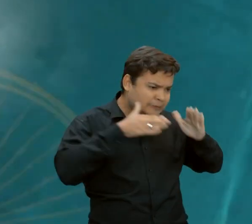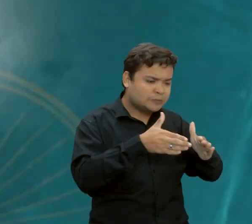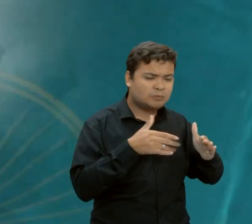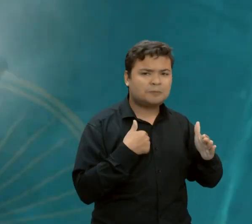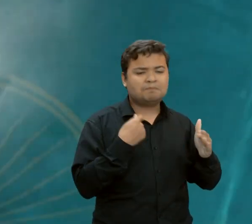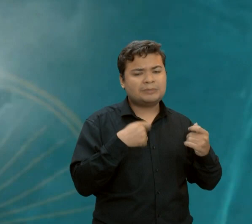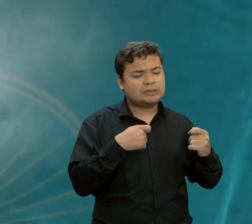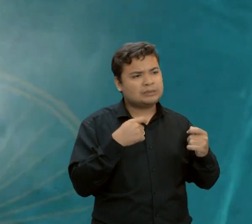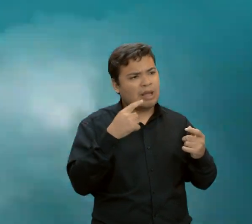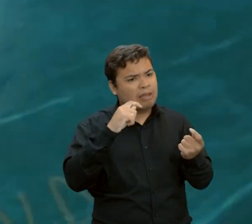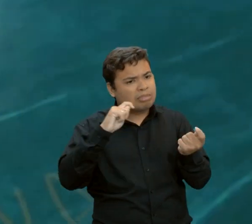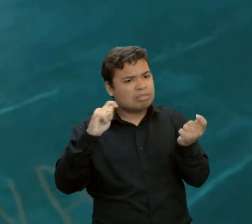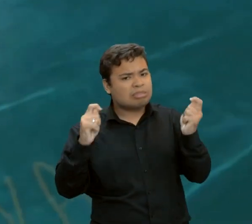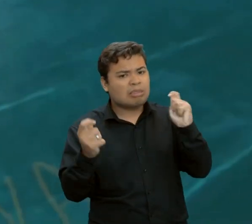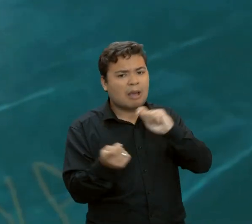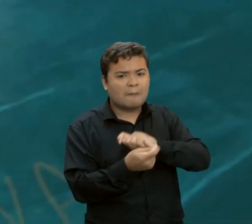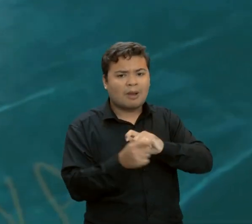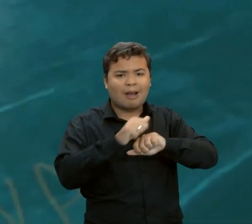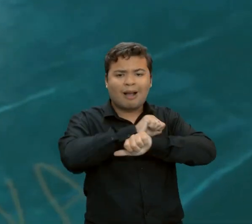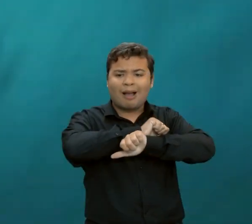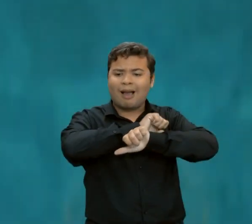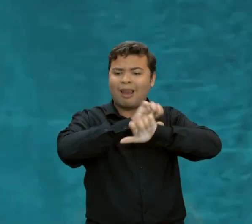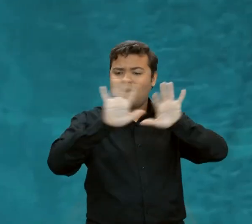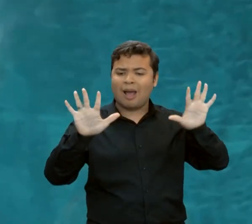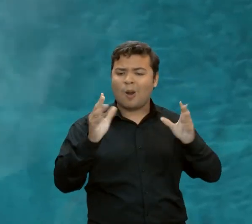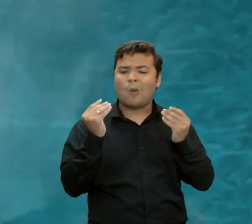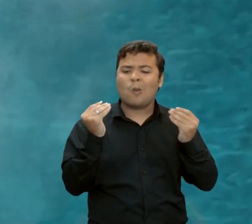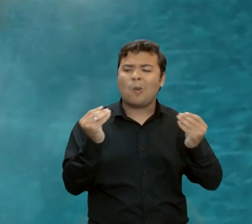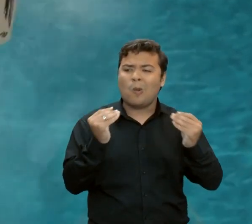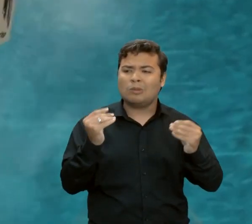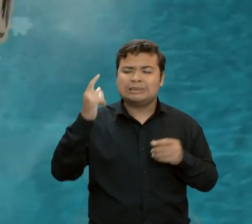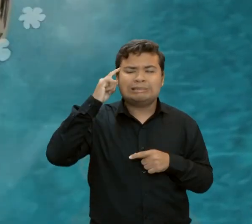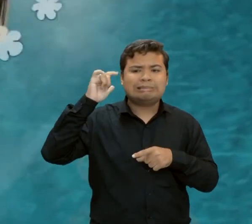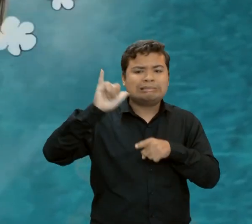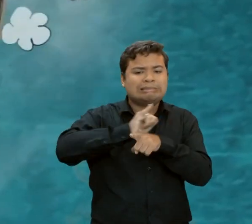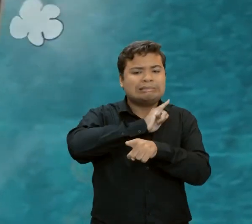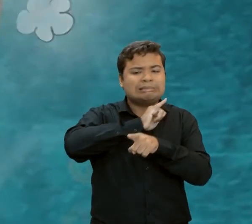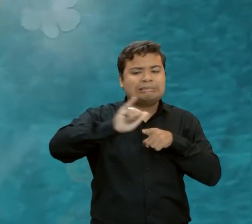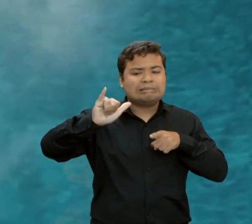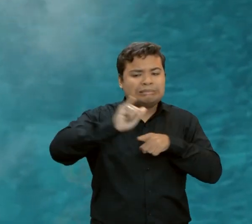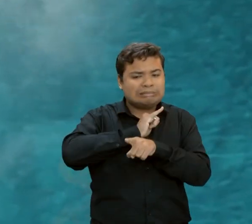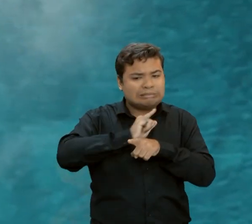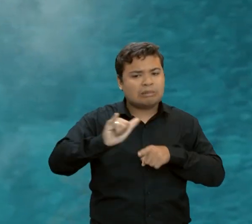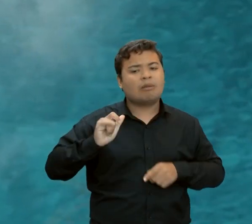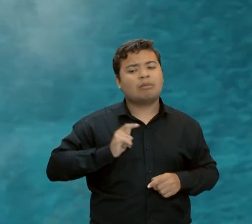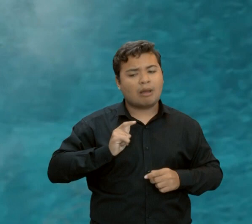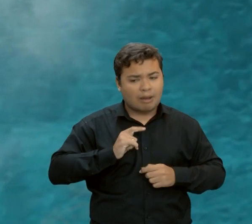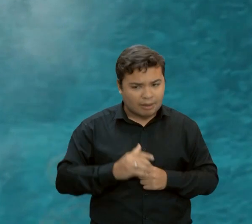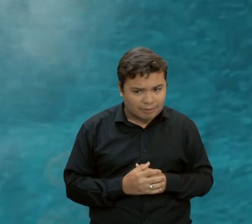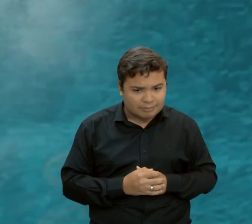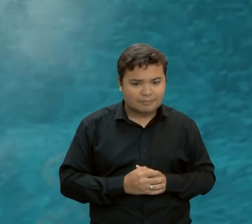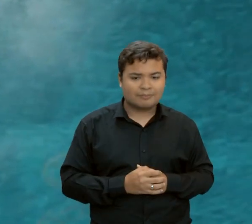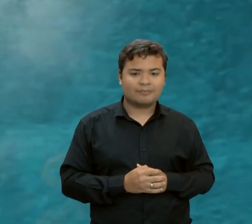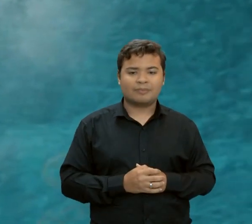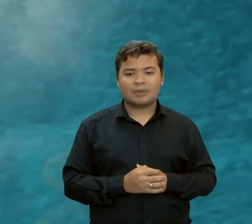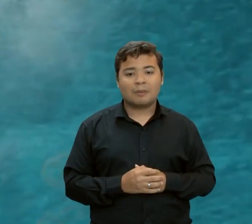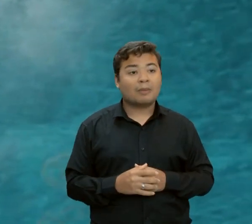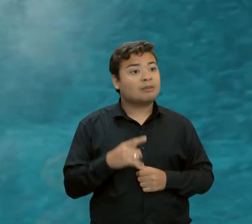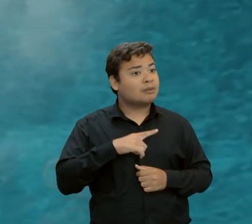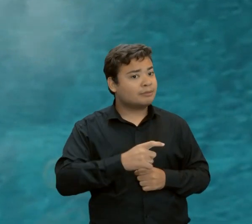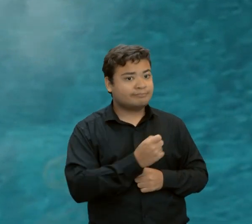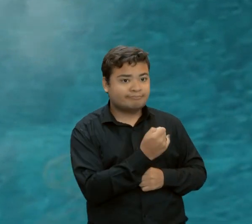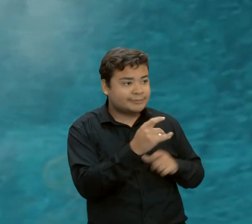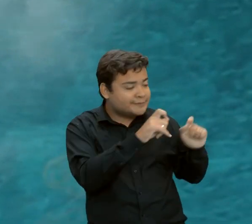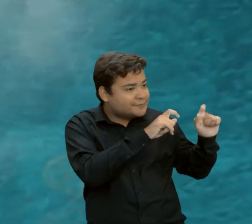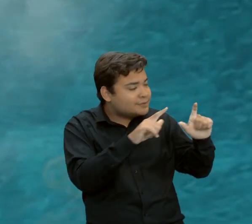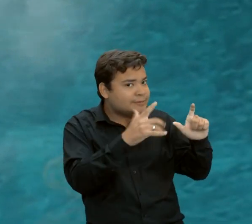de uma forma mais fácil para o telespectador, né? Então tem esse desafio. mas não tem como apaixonar por alguns episódios, né? Eu